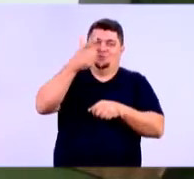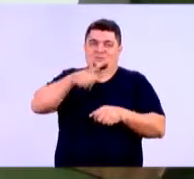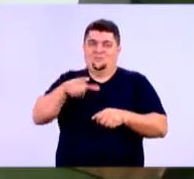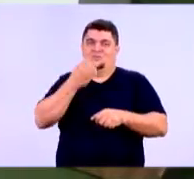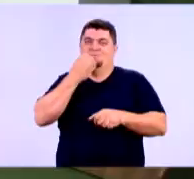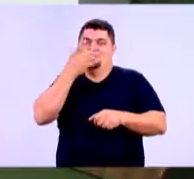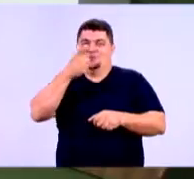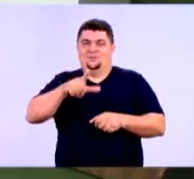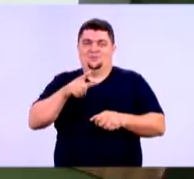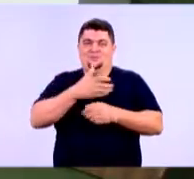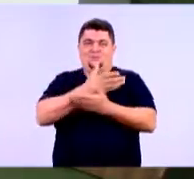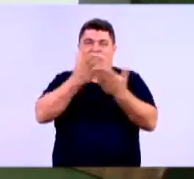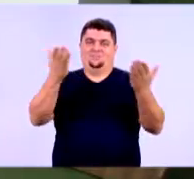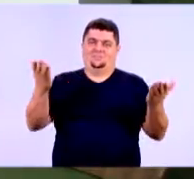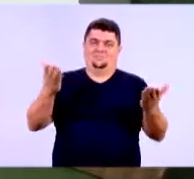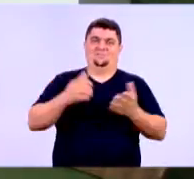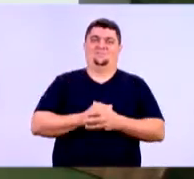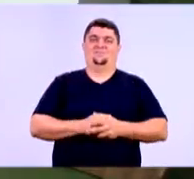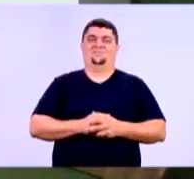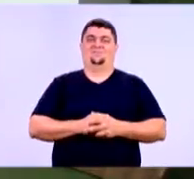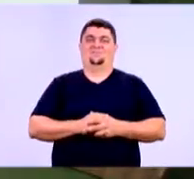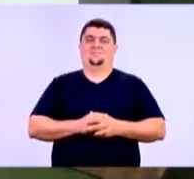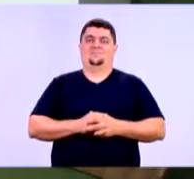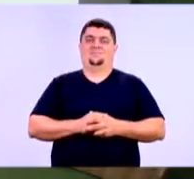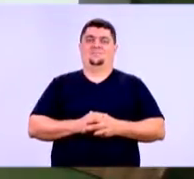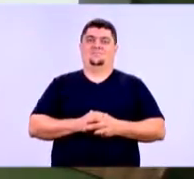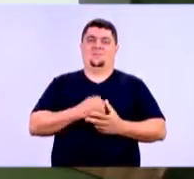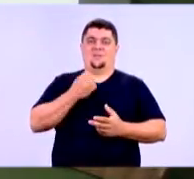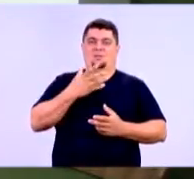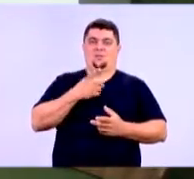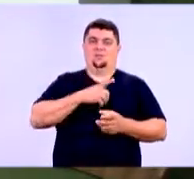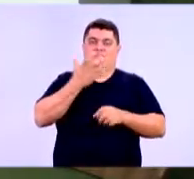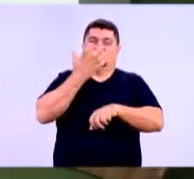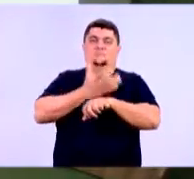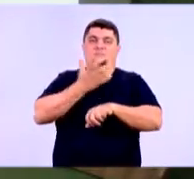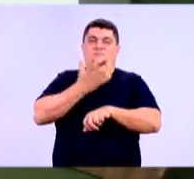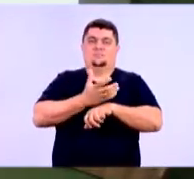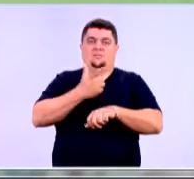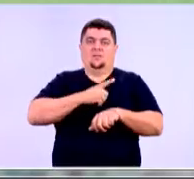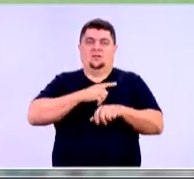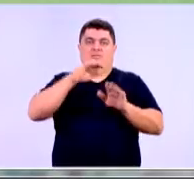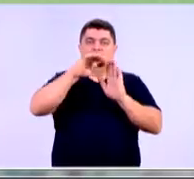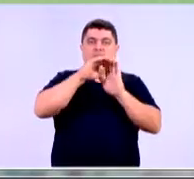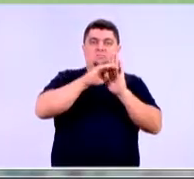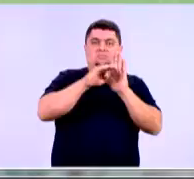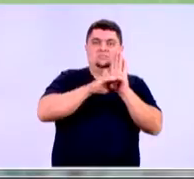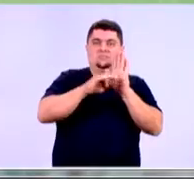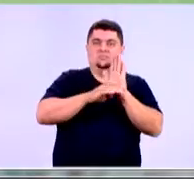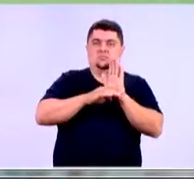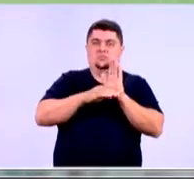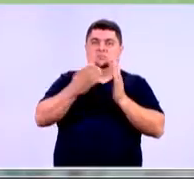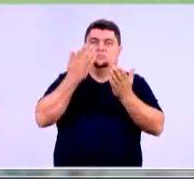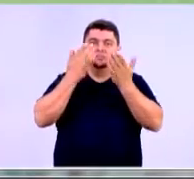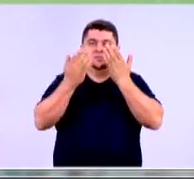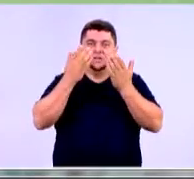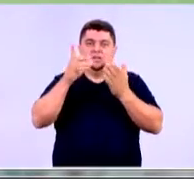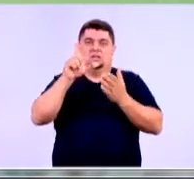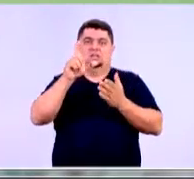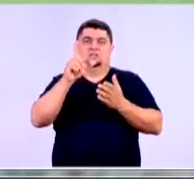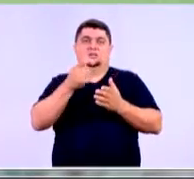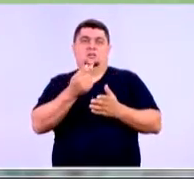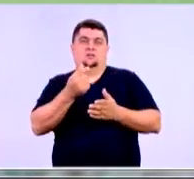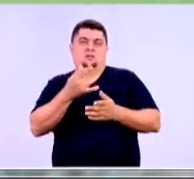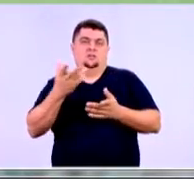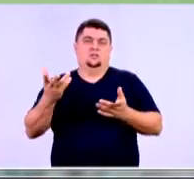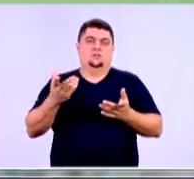novamente, boa noite para todos vocês. Bom, gente, a nossa disciplina tem na ementa, disciplina de análise de risco e crédito,